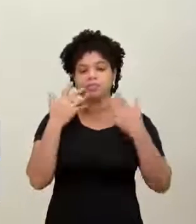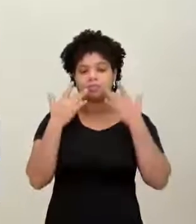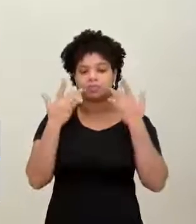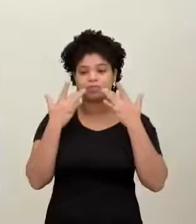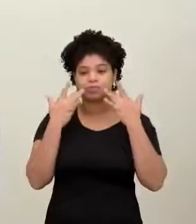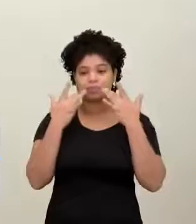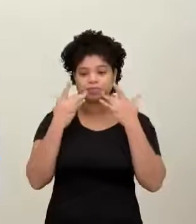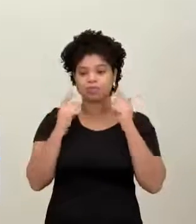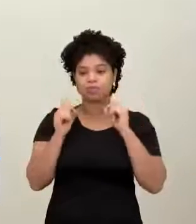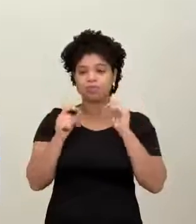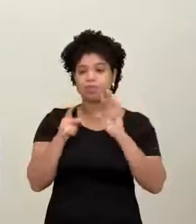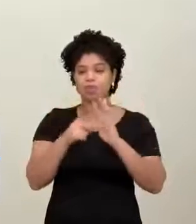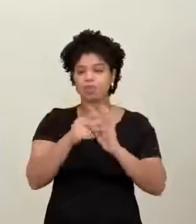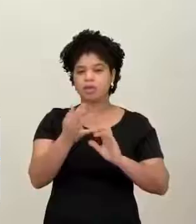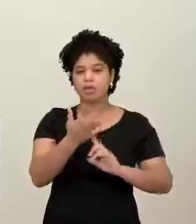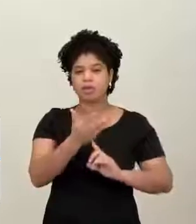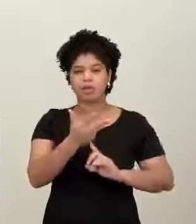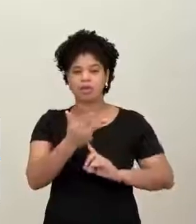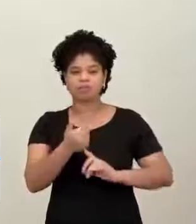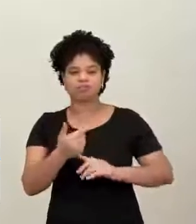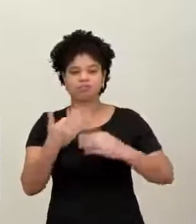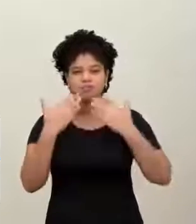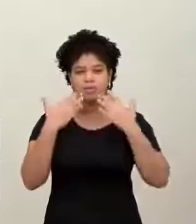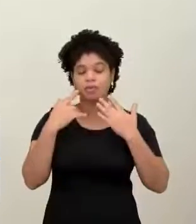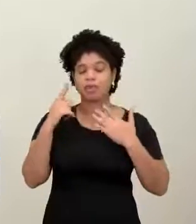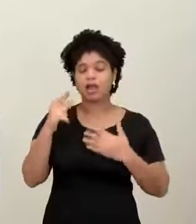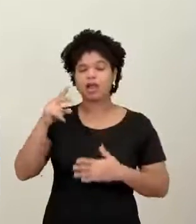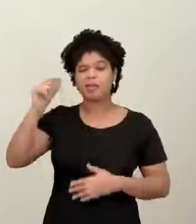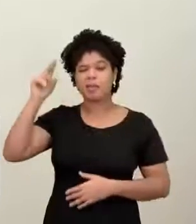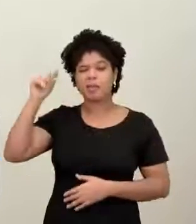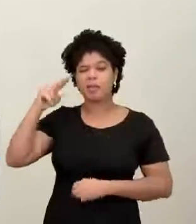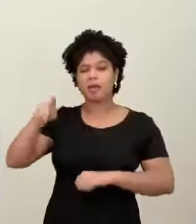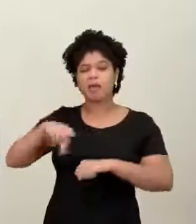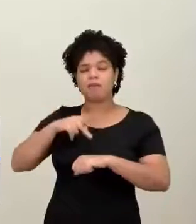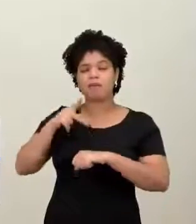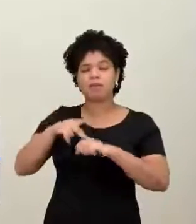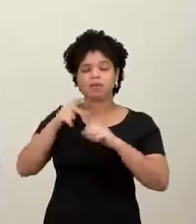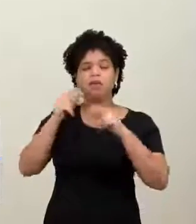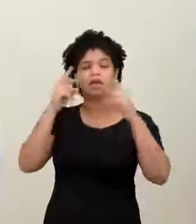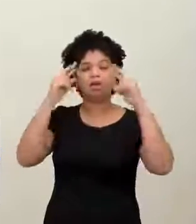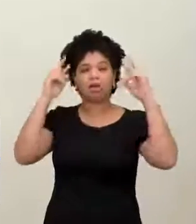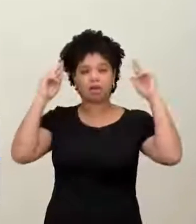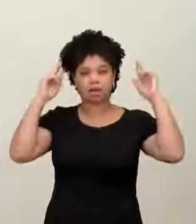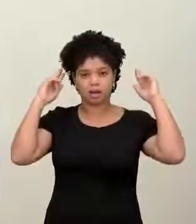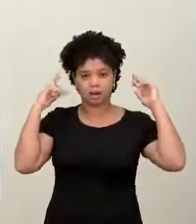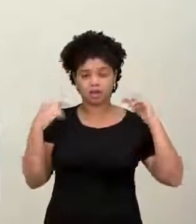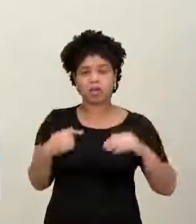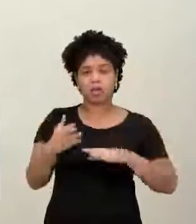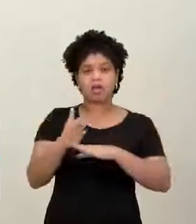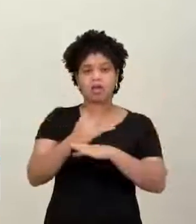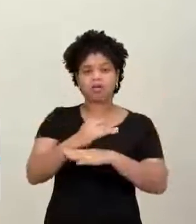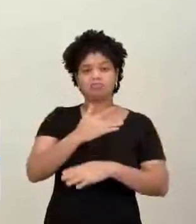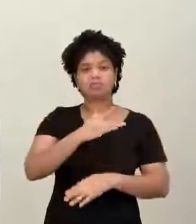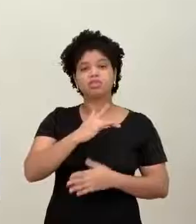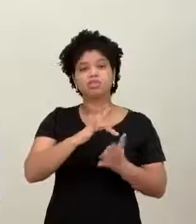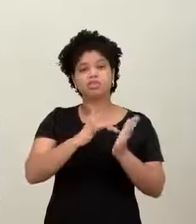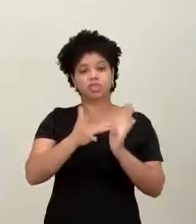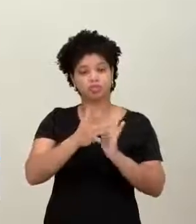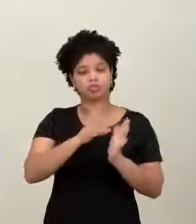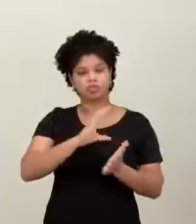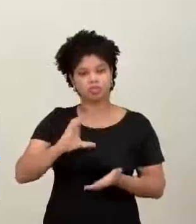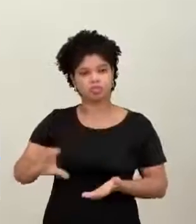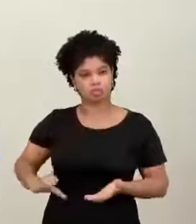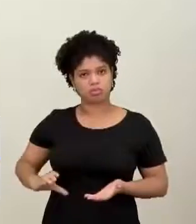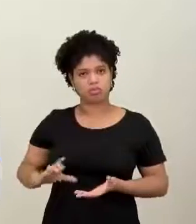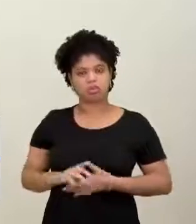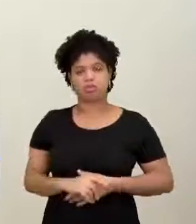um dos ramos da arte cênica, originado na Grécia Antiga, no século 9 a.C. Olha só, consiste em representar